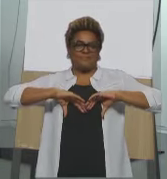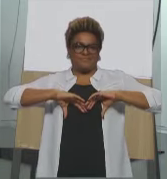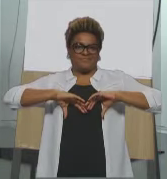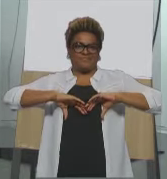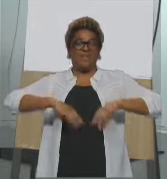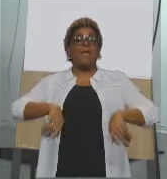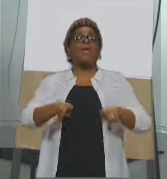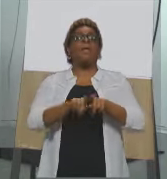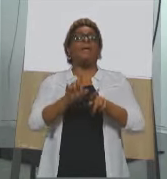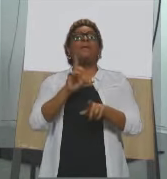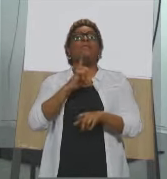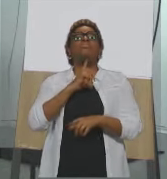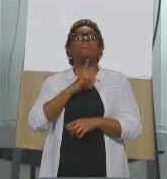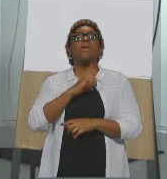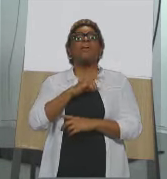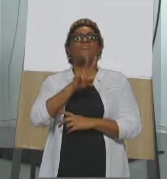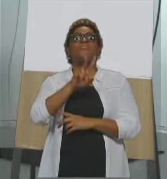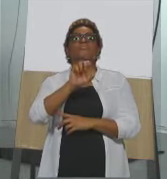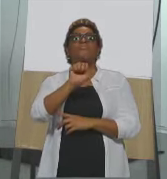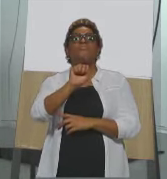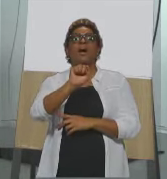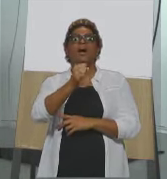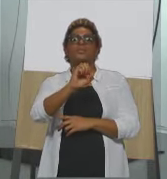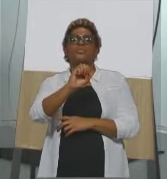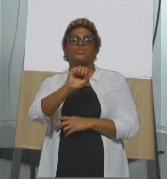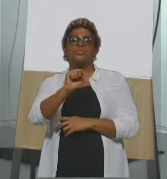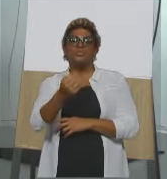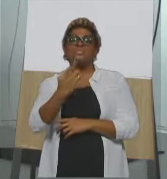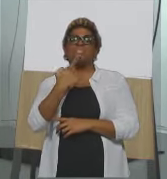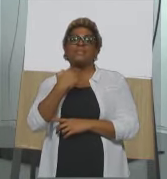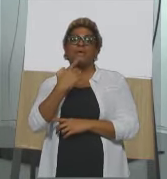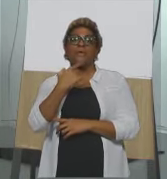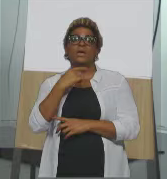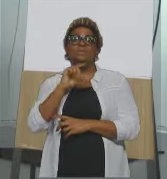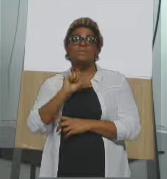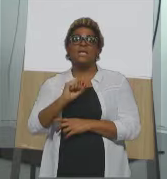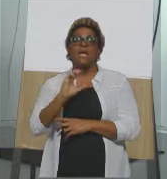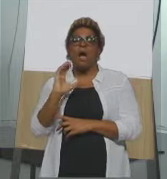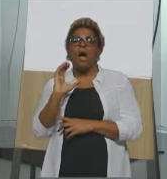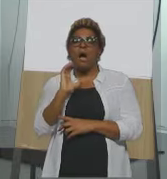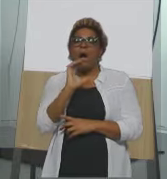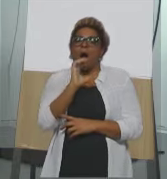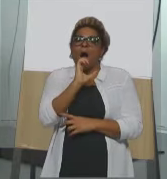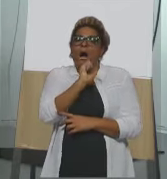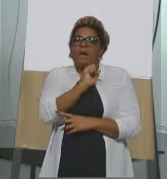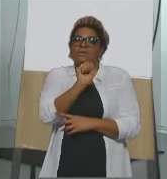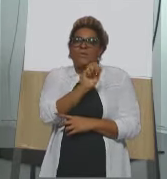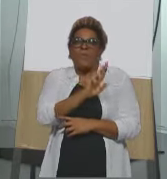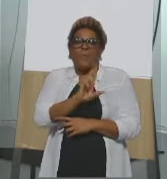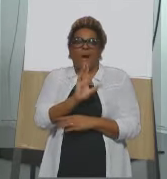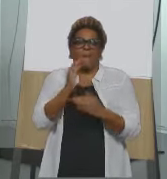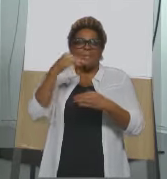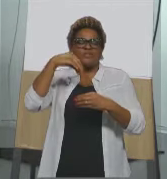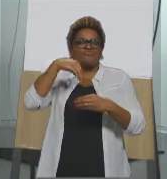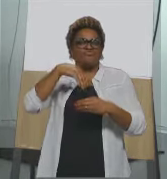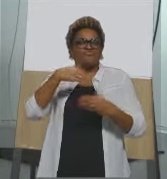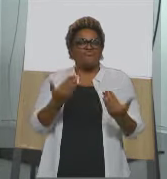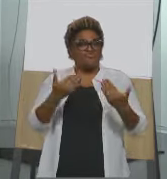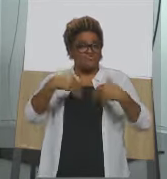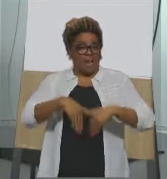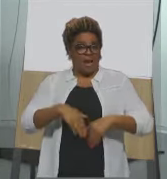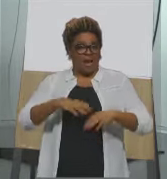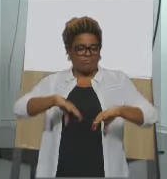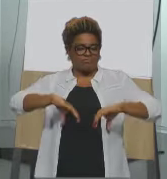sanguíneos, que vai aquecer, né, esse ar, para ele chegar no pulmão também um ar aquecido, um ar